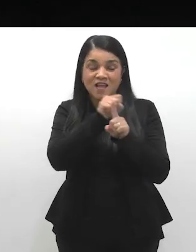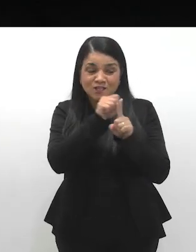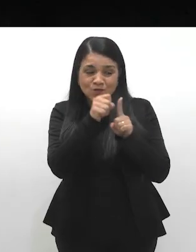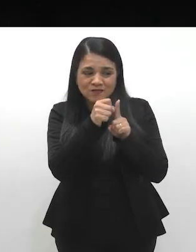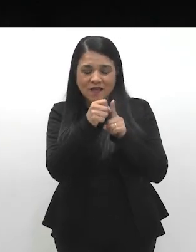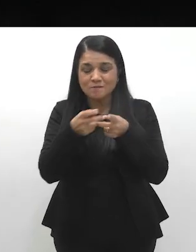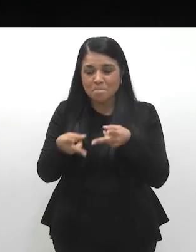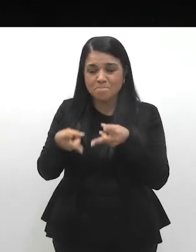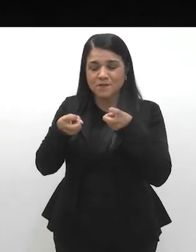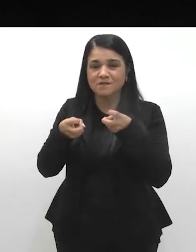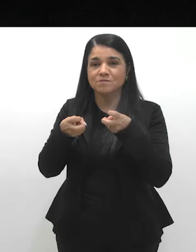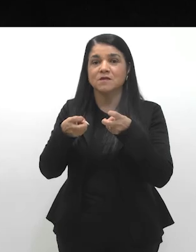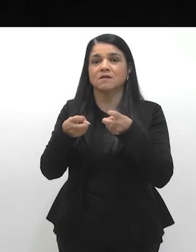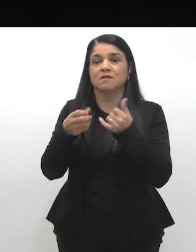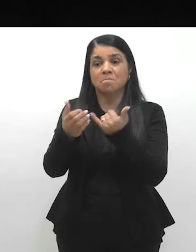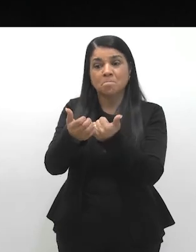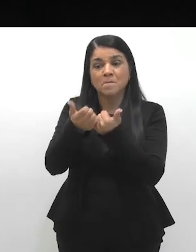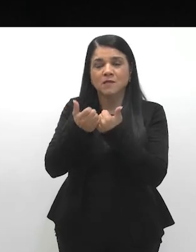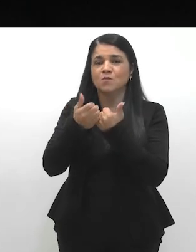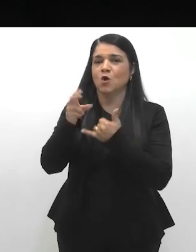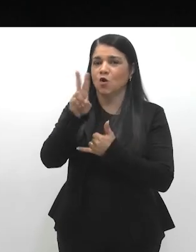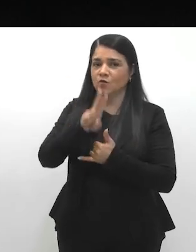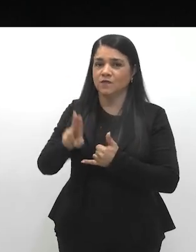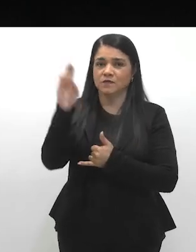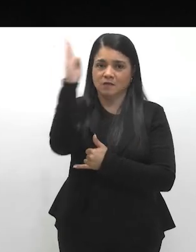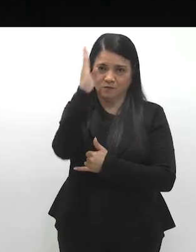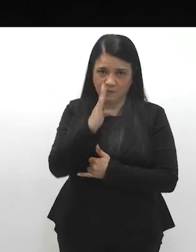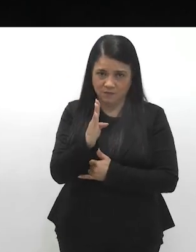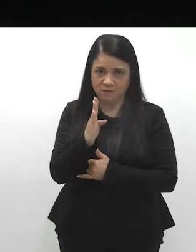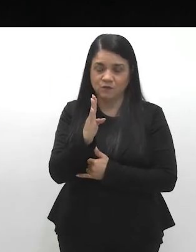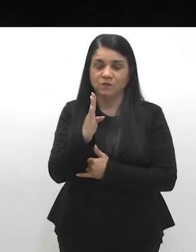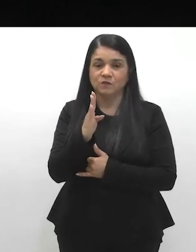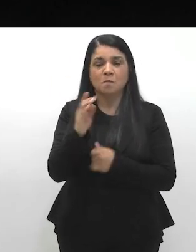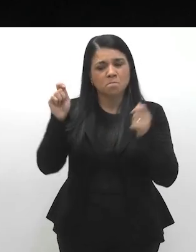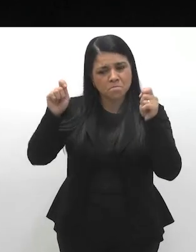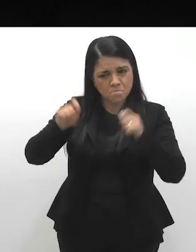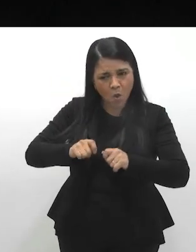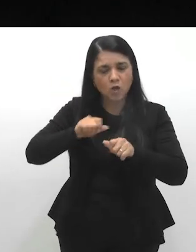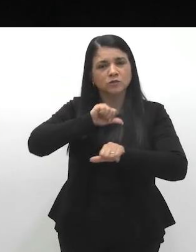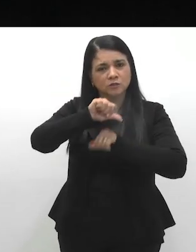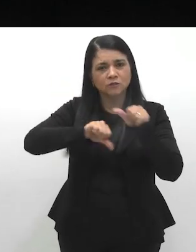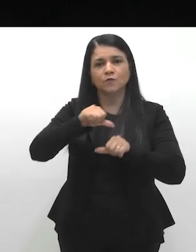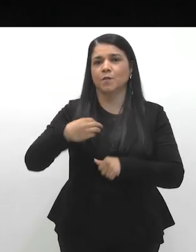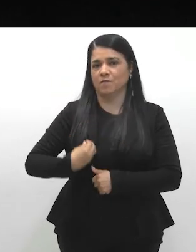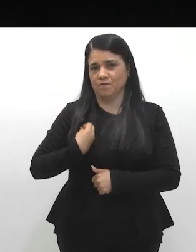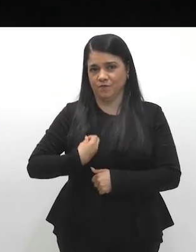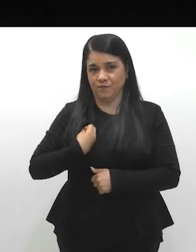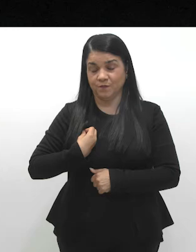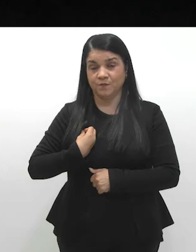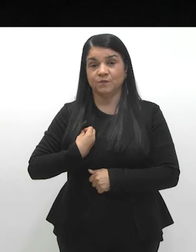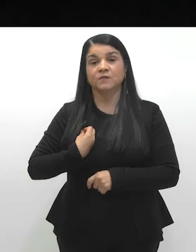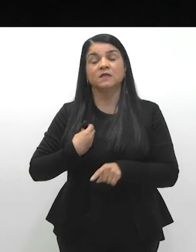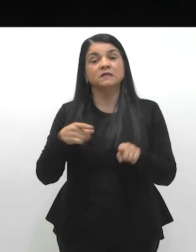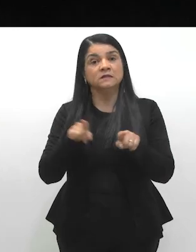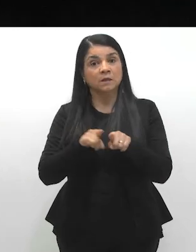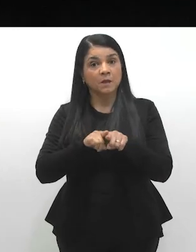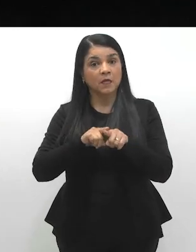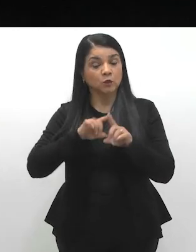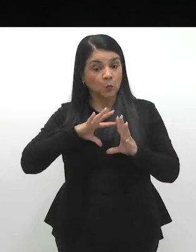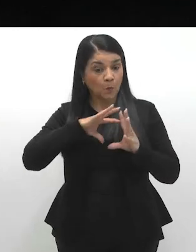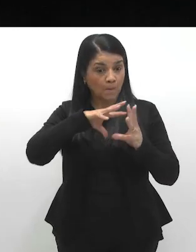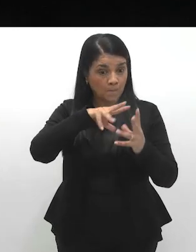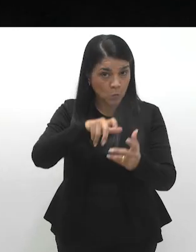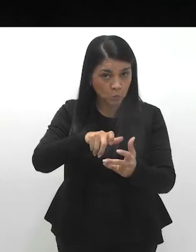e a sociedade identificar que nós somos um patrimônio nacional e que geramos, sim, a possibilidade de transformação de vida. E ainda tem